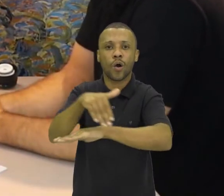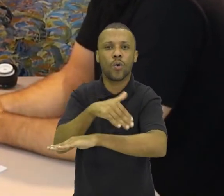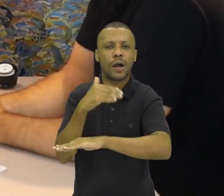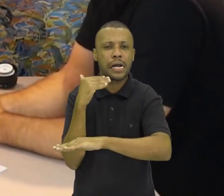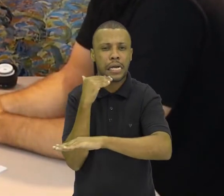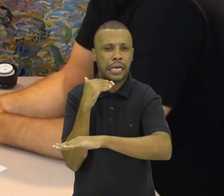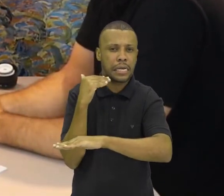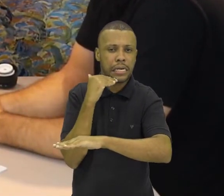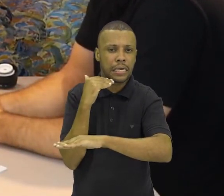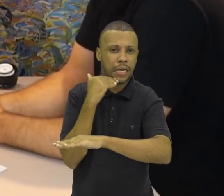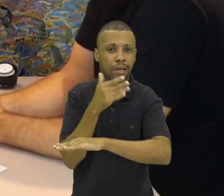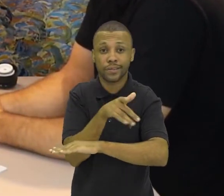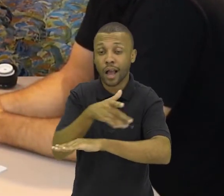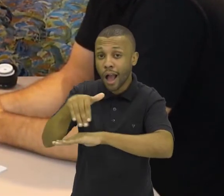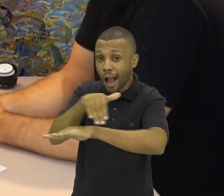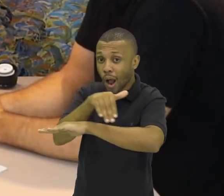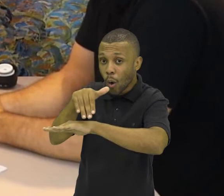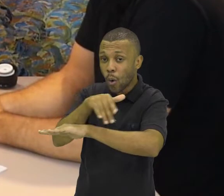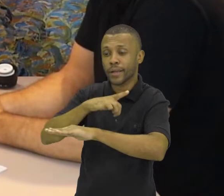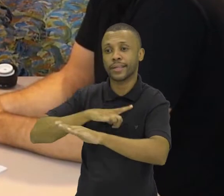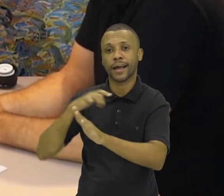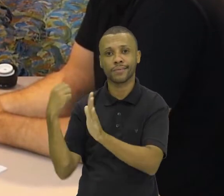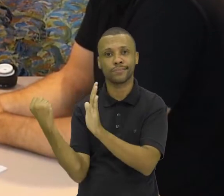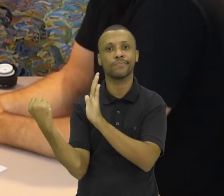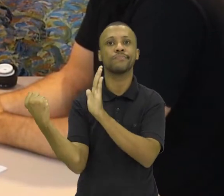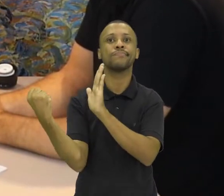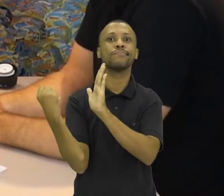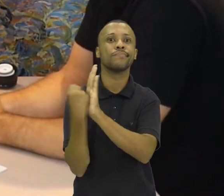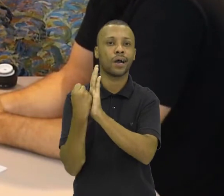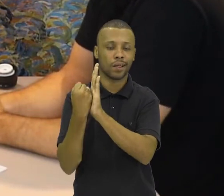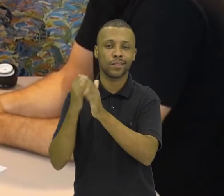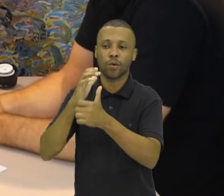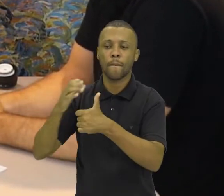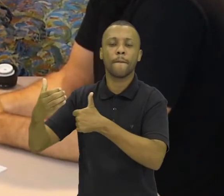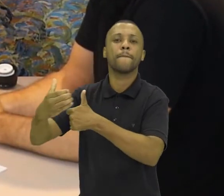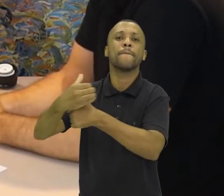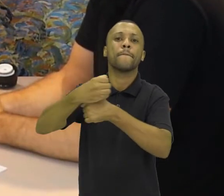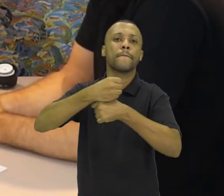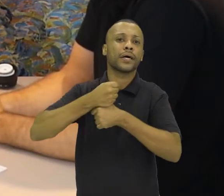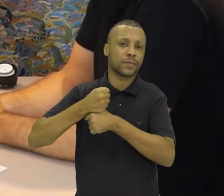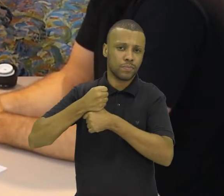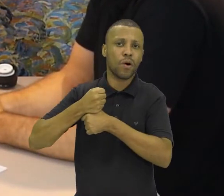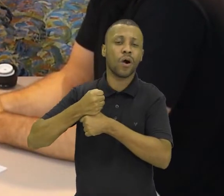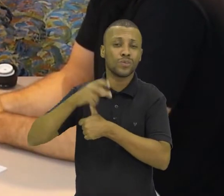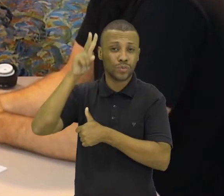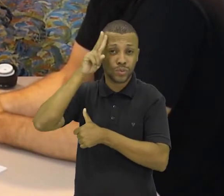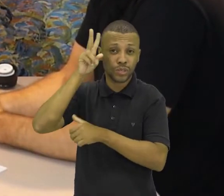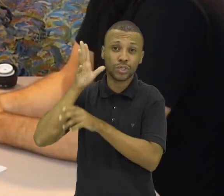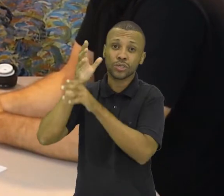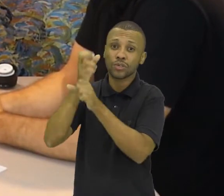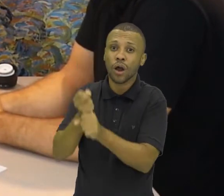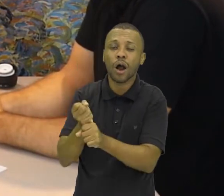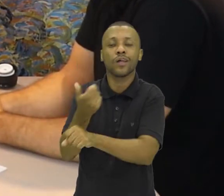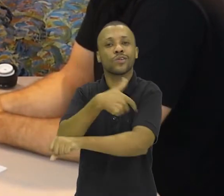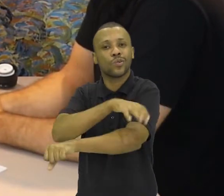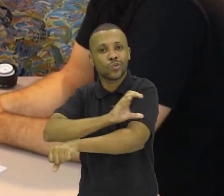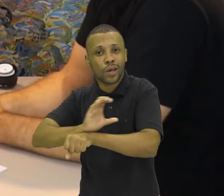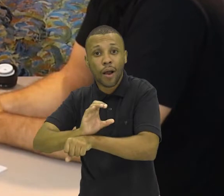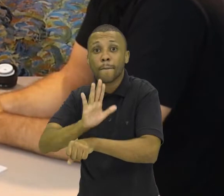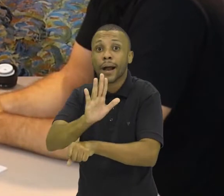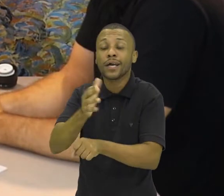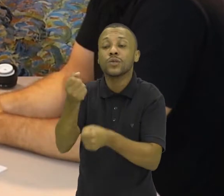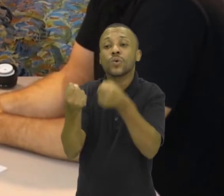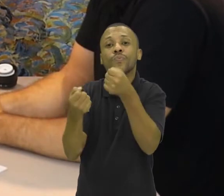torta deve ser histórica, deve estar tombada, né? Ninguém corrige o negócio que está ruim. Tá? Então, essa é a questão também, porque você tem